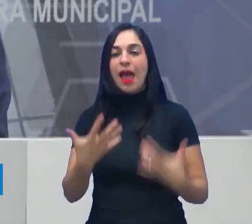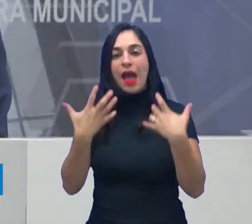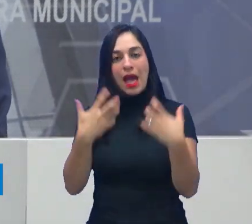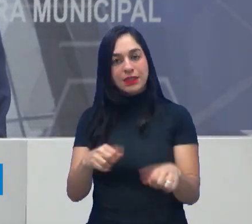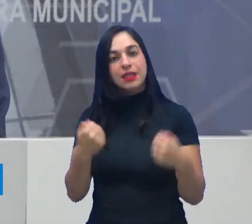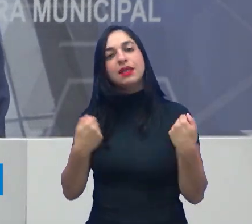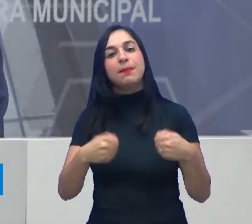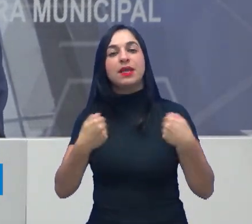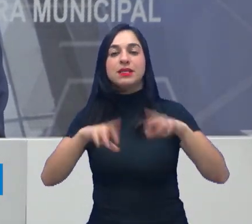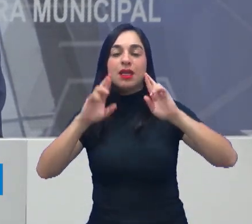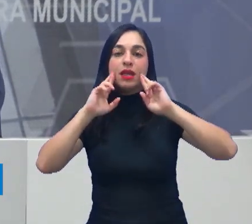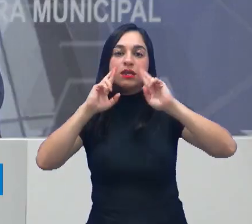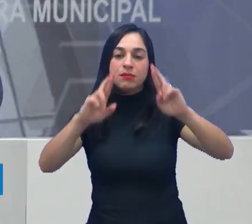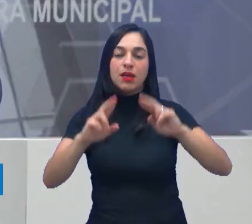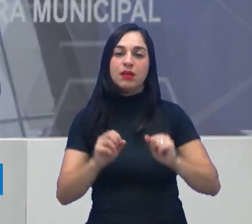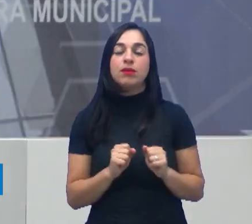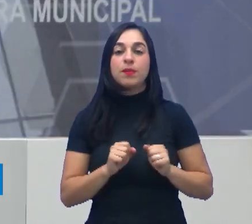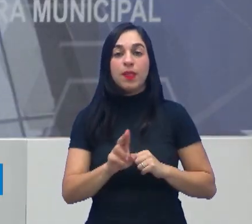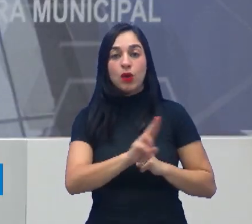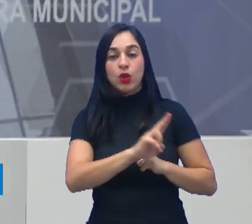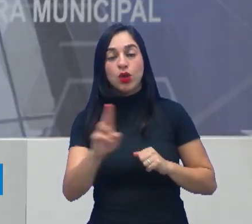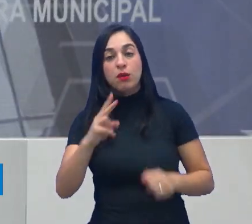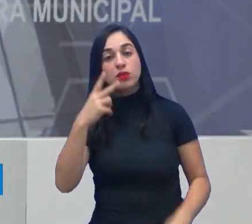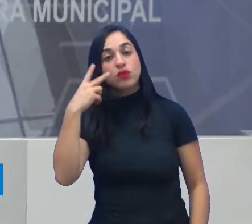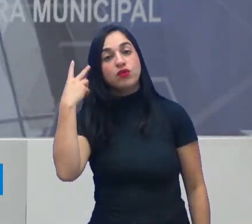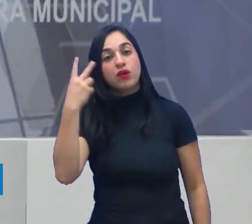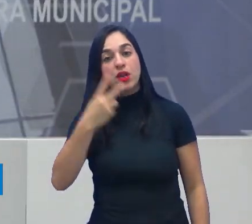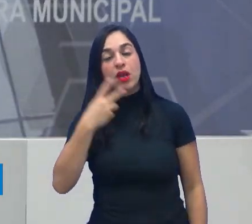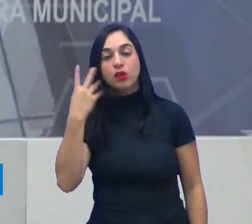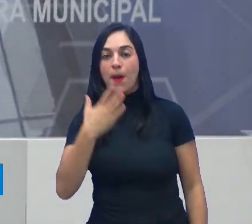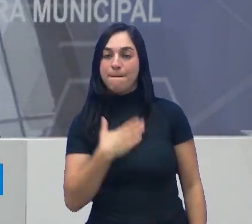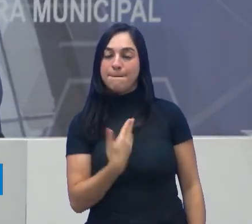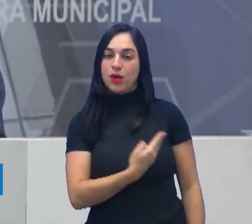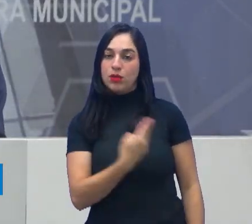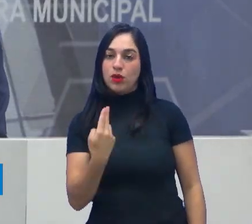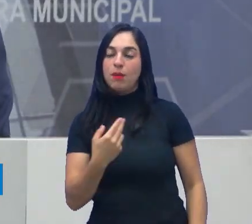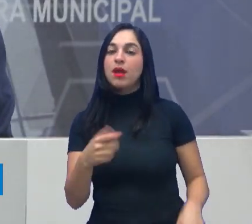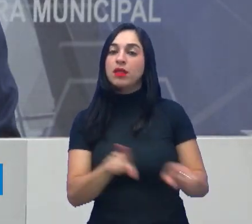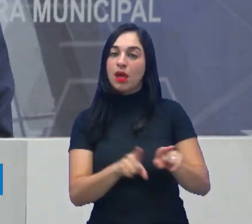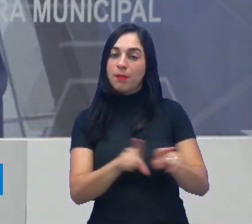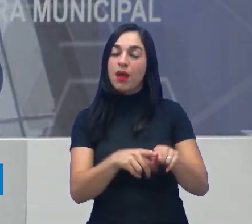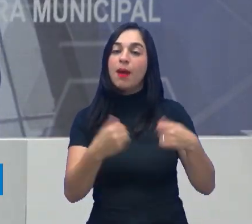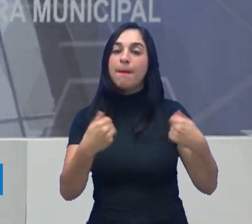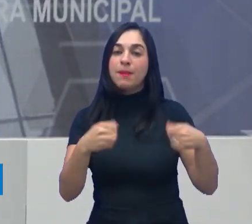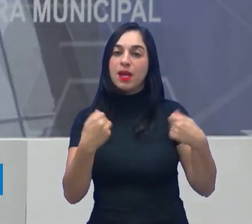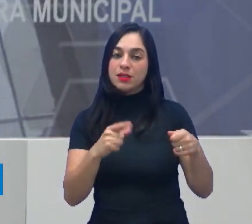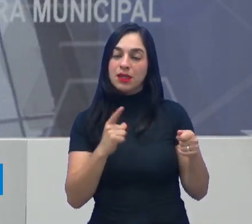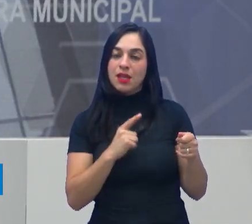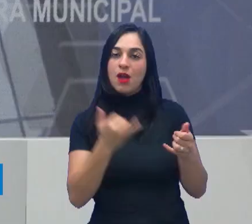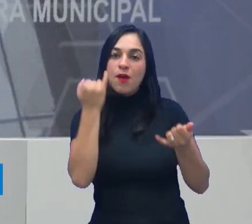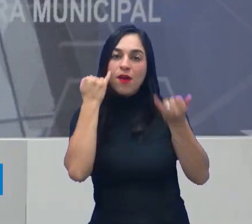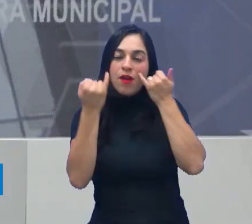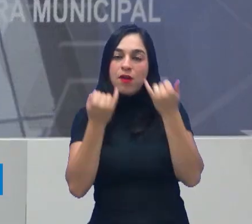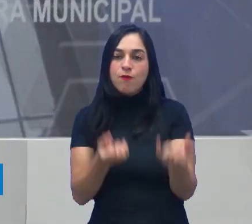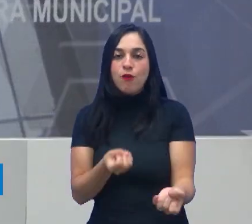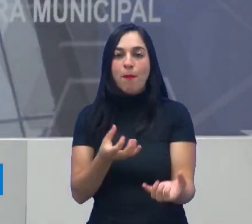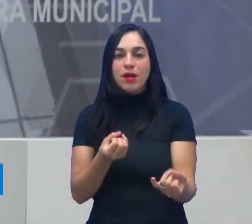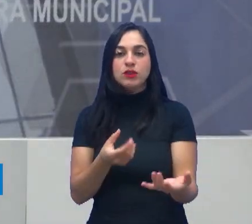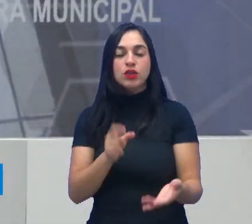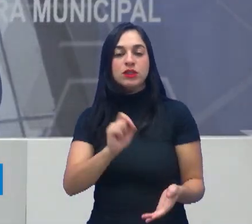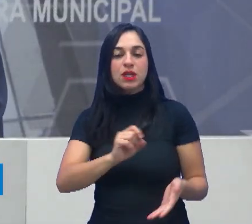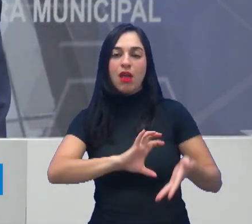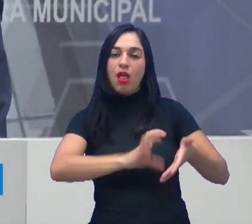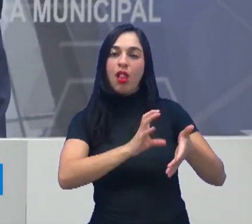E para usar o nome dos vereadores, do meu nome, também precisa ter um conteúdo que, de fato, não faça militância